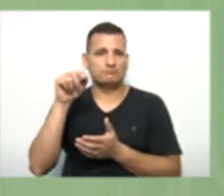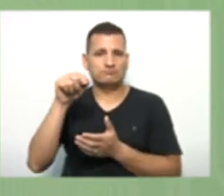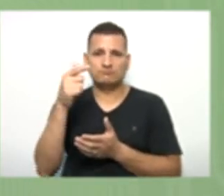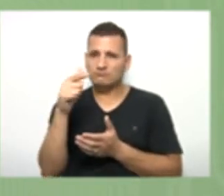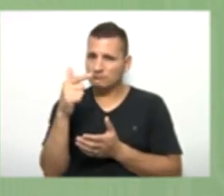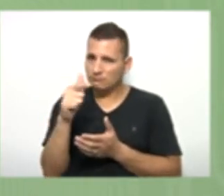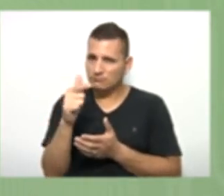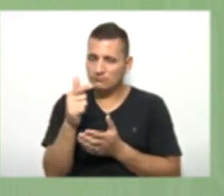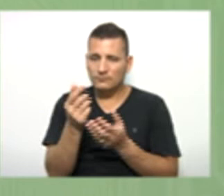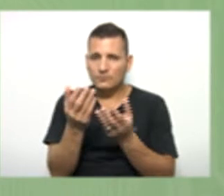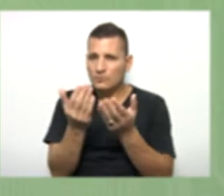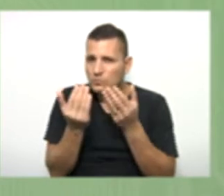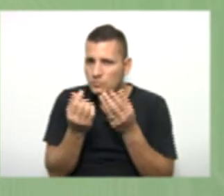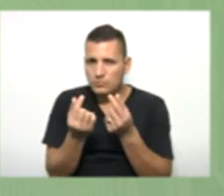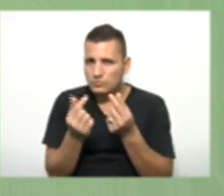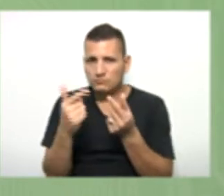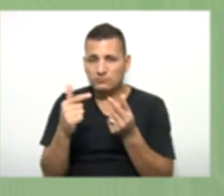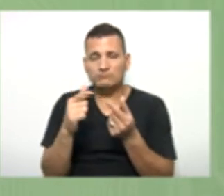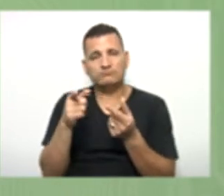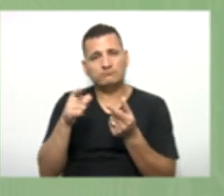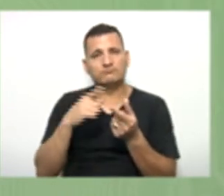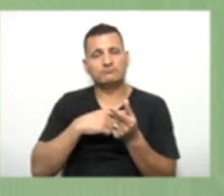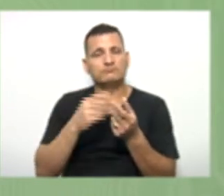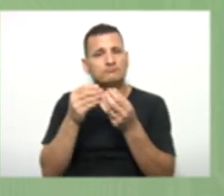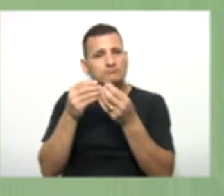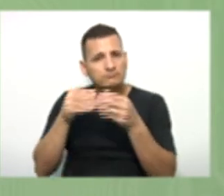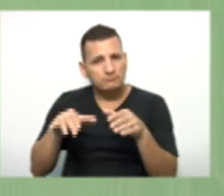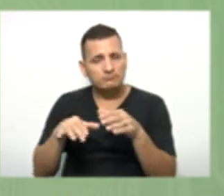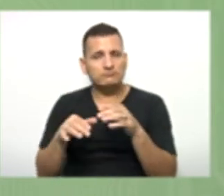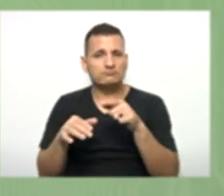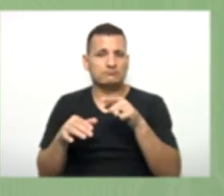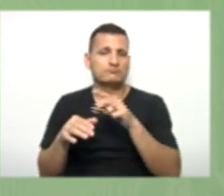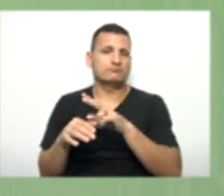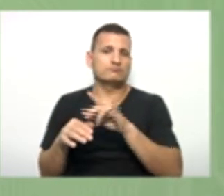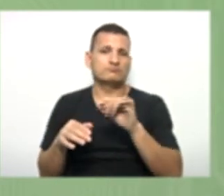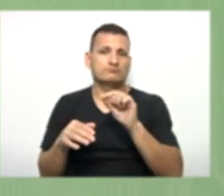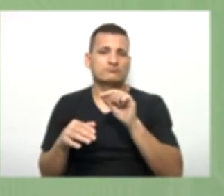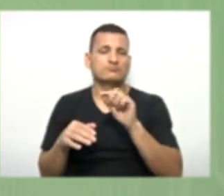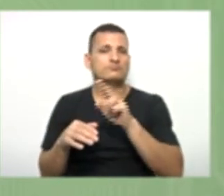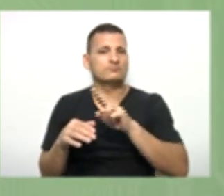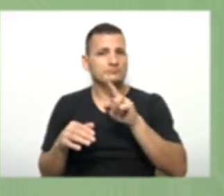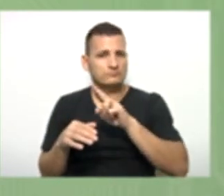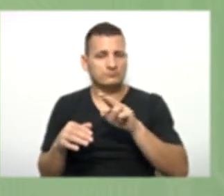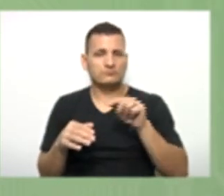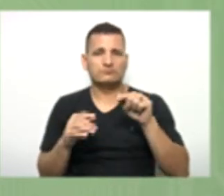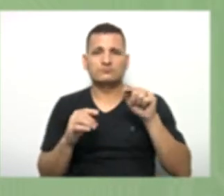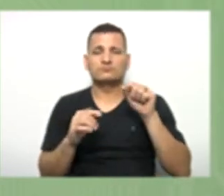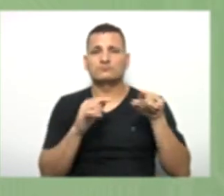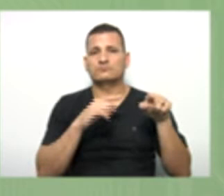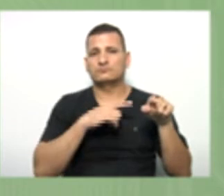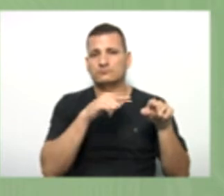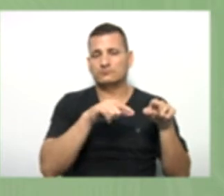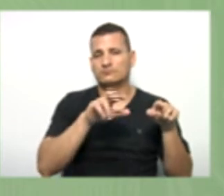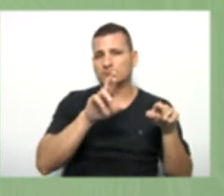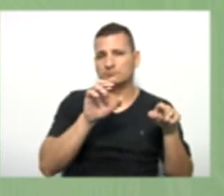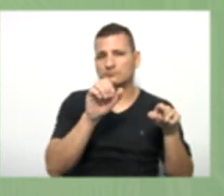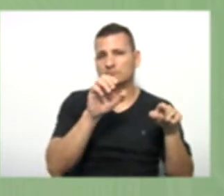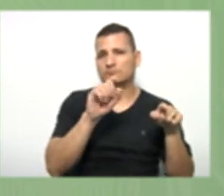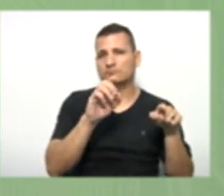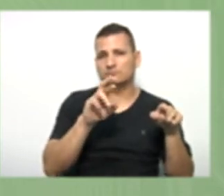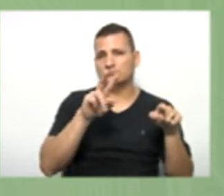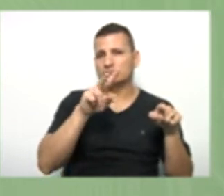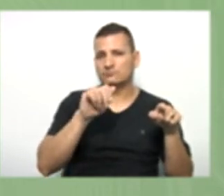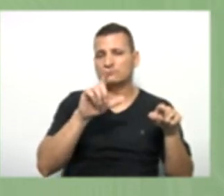lucro, teve prejuízo, ele vai ser levado, eu vou utilizar o recurso que eu tenho guardadinho lá na reserva